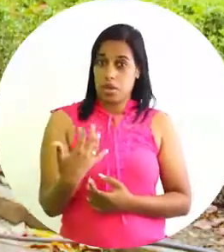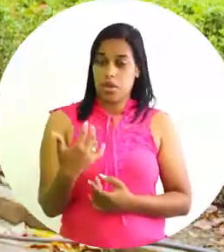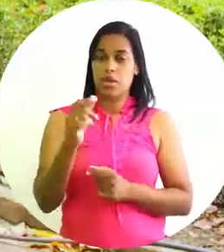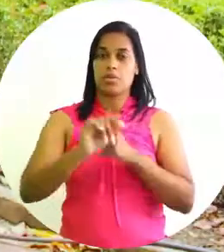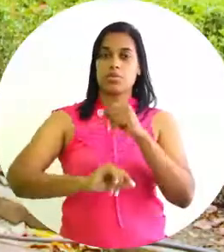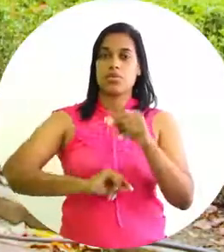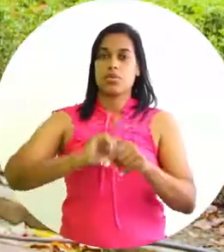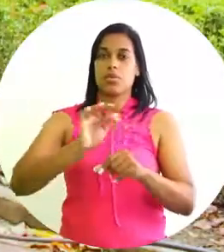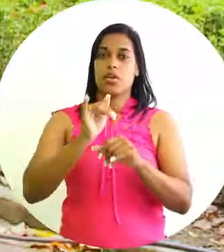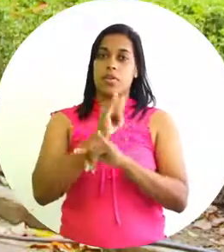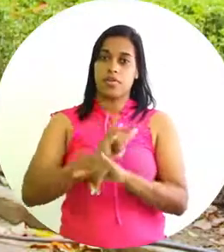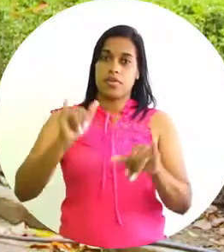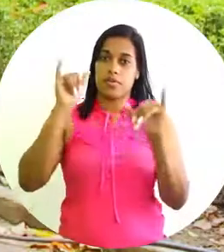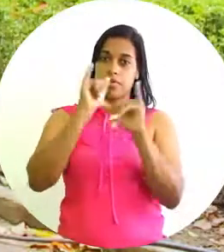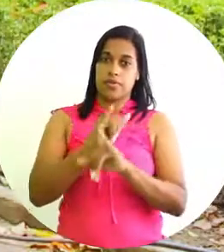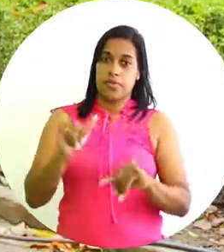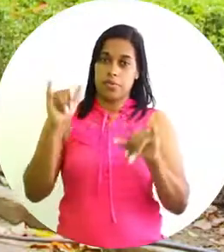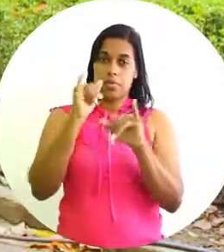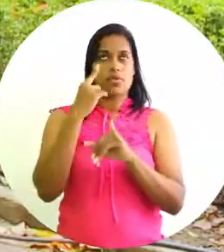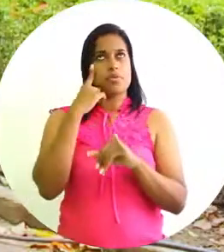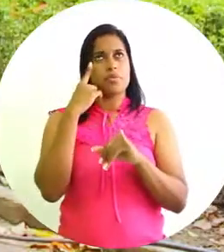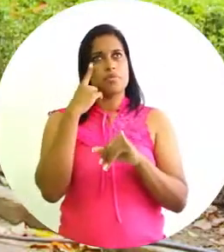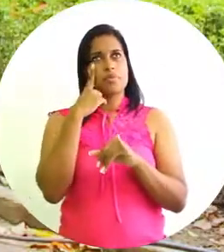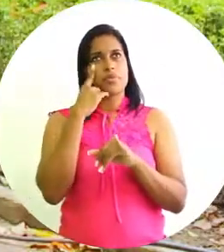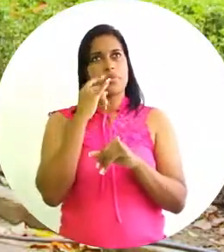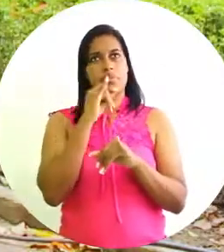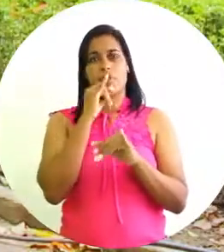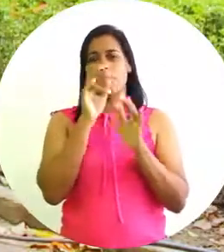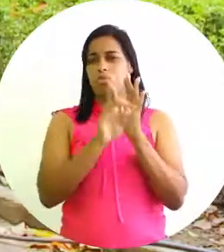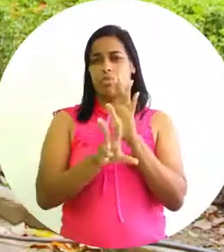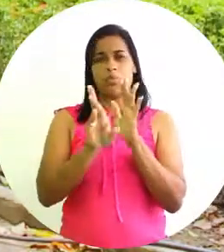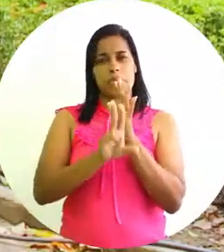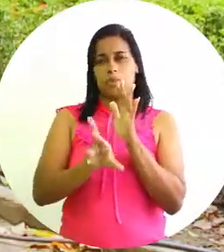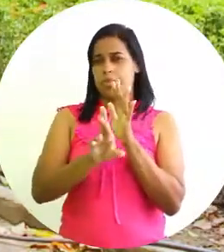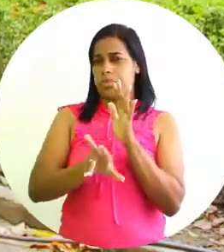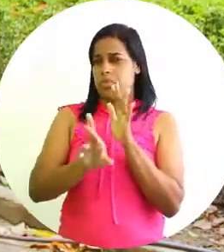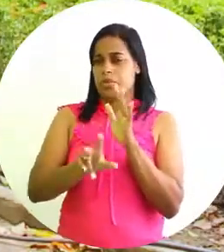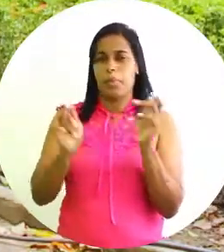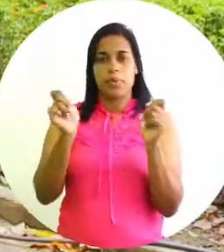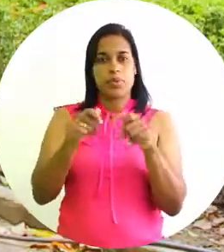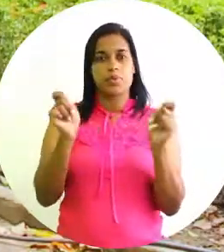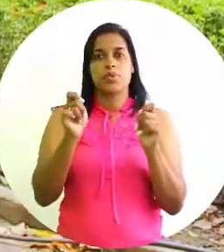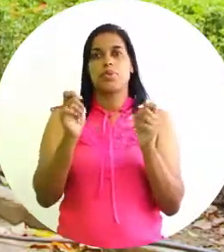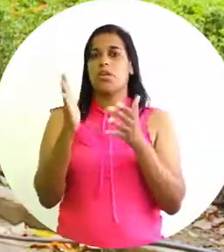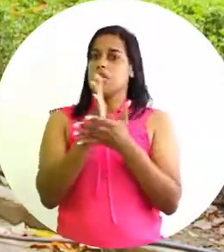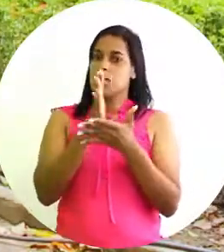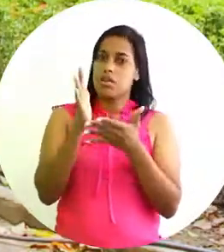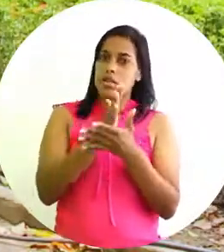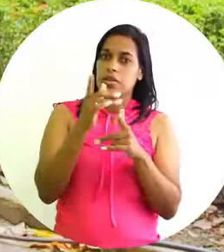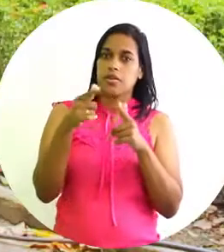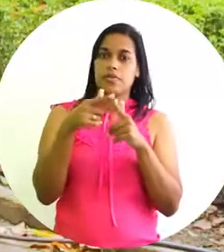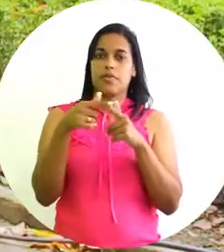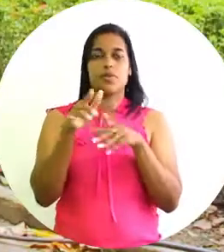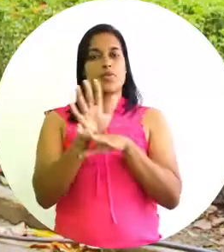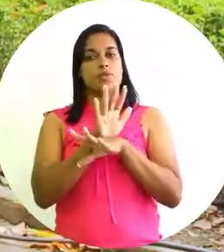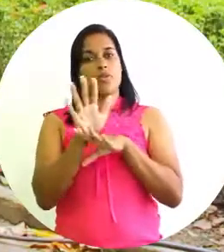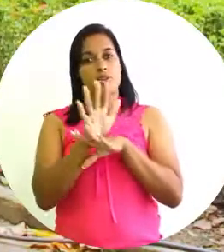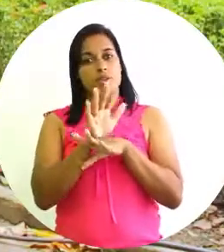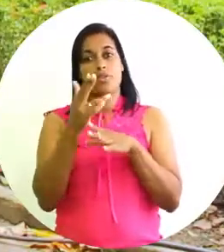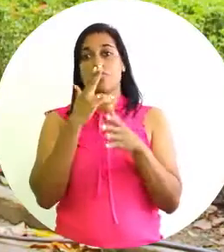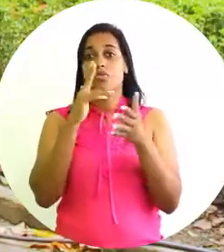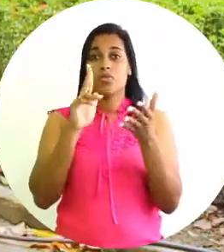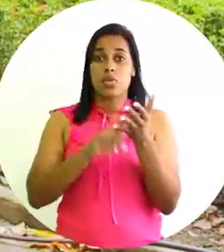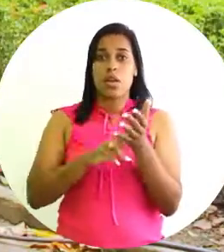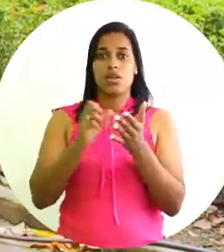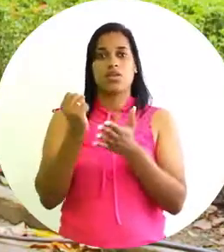de fontes de informação, vem à nossa cabeça uma série de possibilidades. São livros, vídeos,